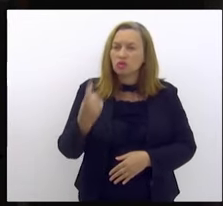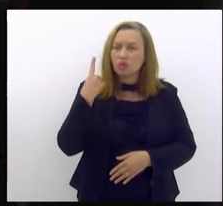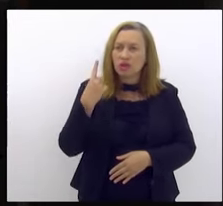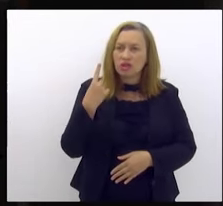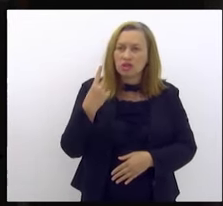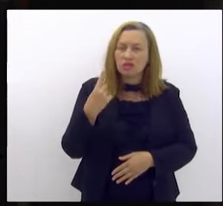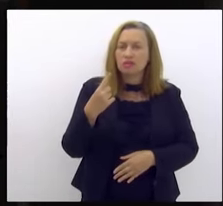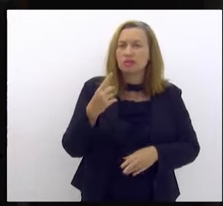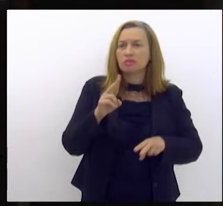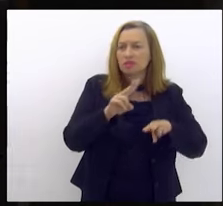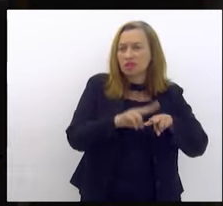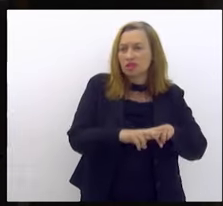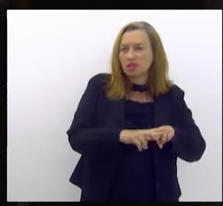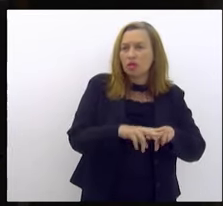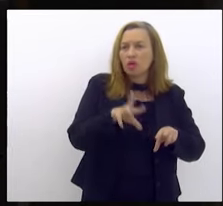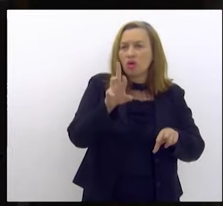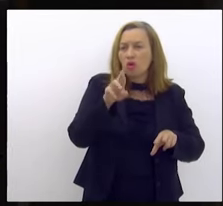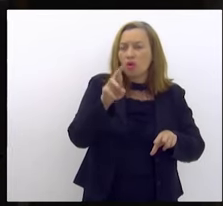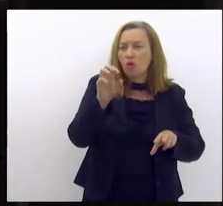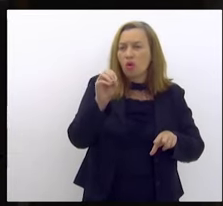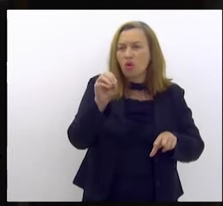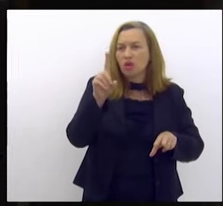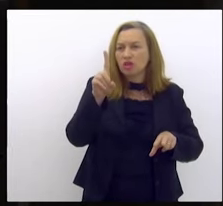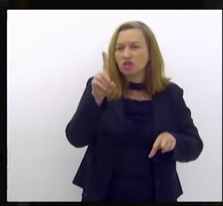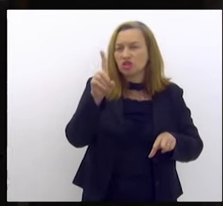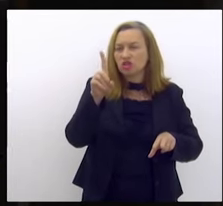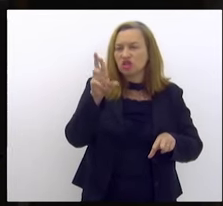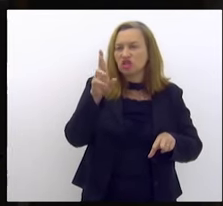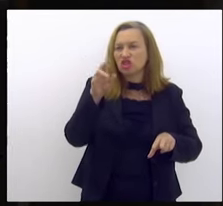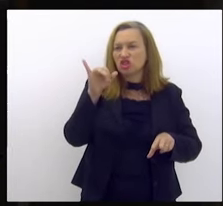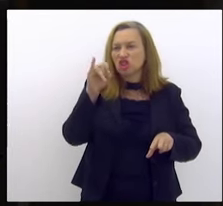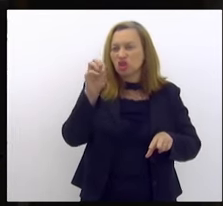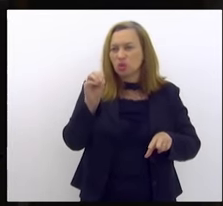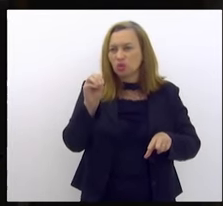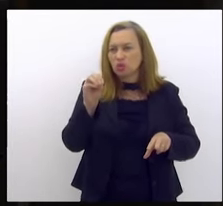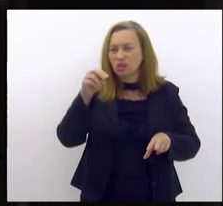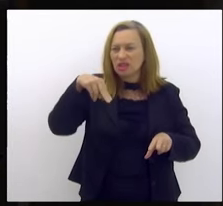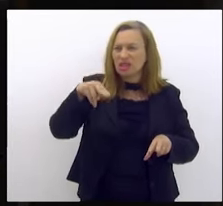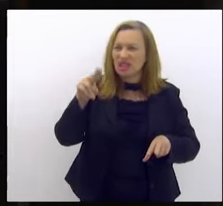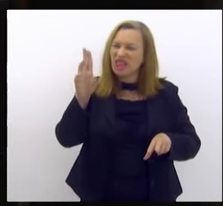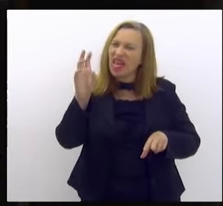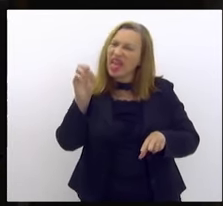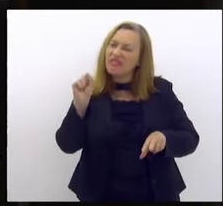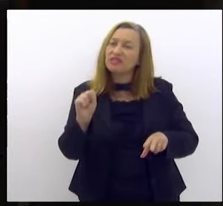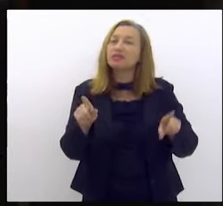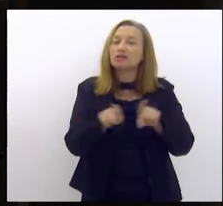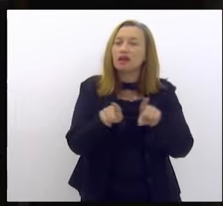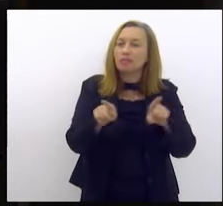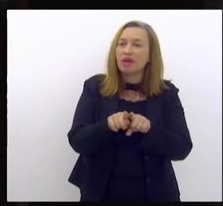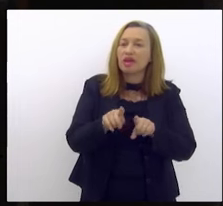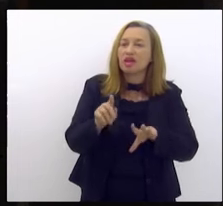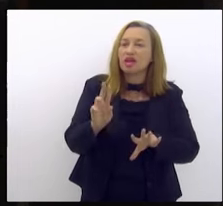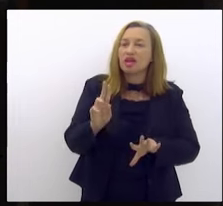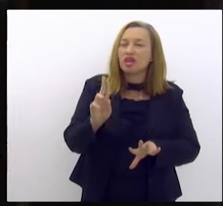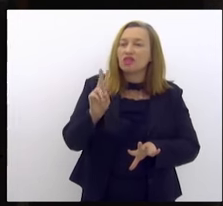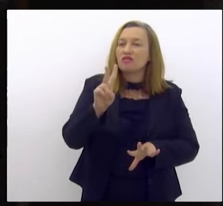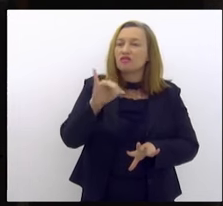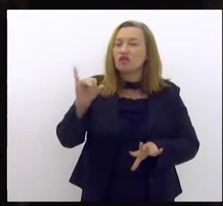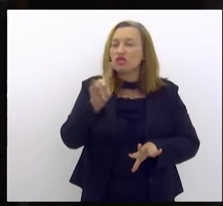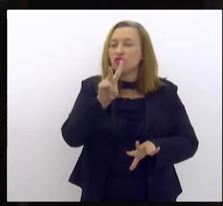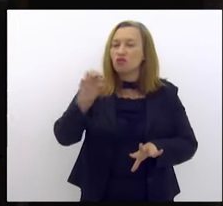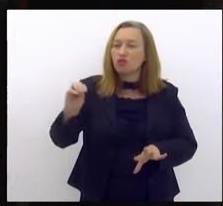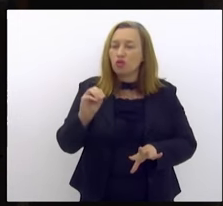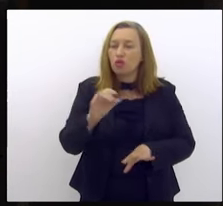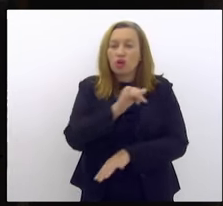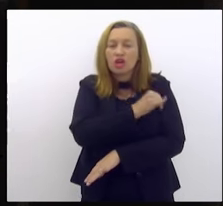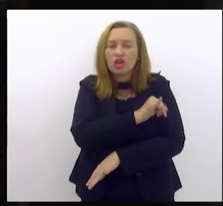Neves, e a Vivo Rio. Vivo Rio essa que chega a ser imoral, presidente, pois